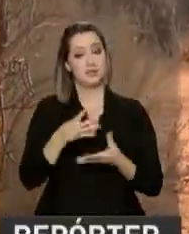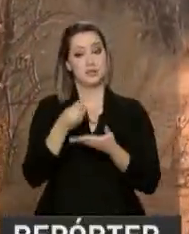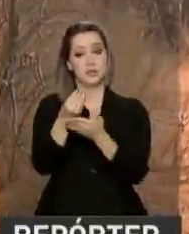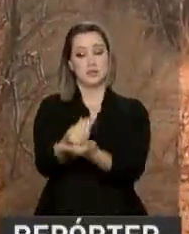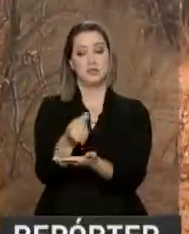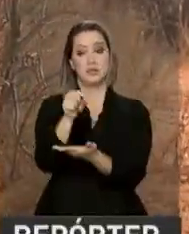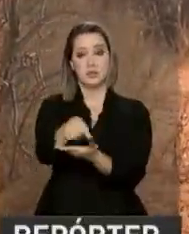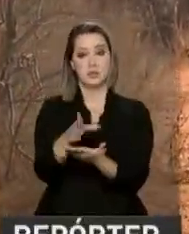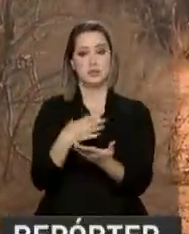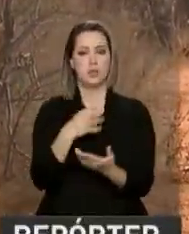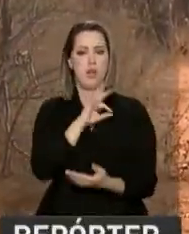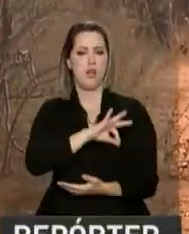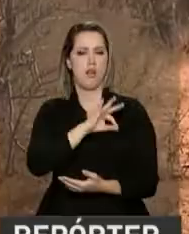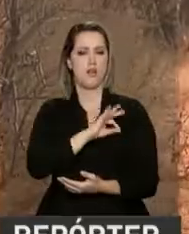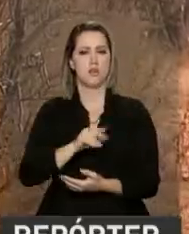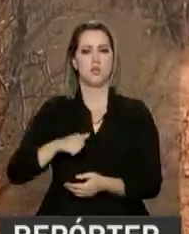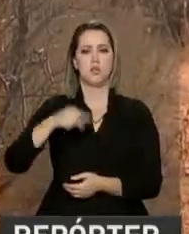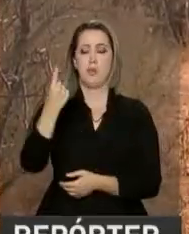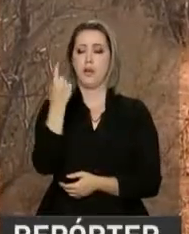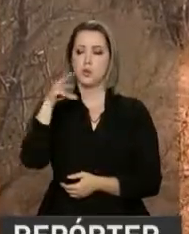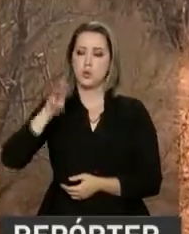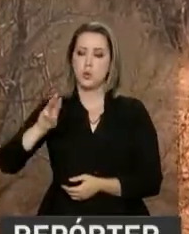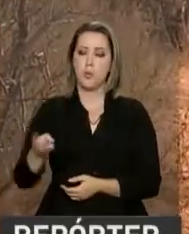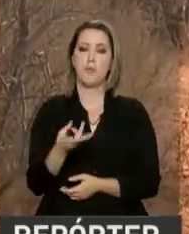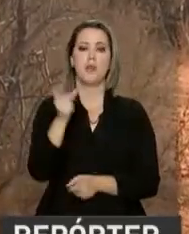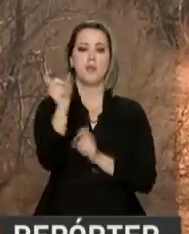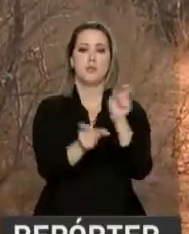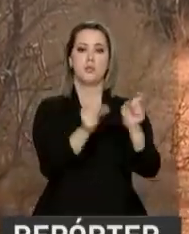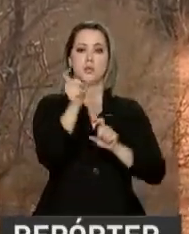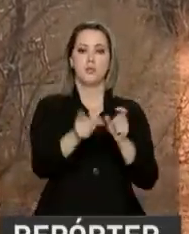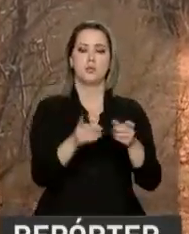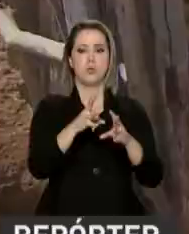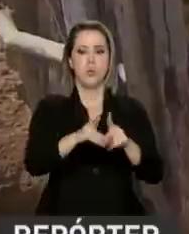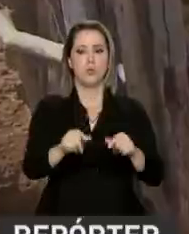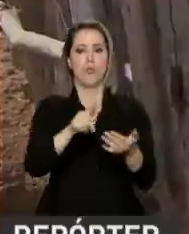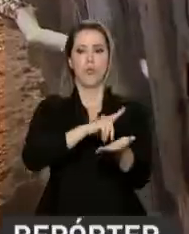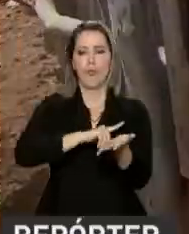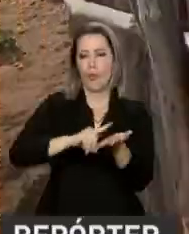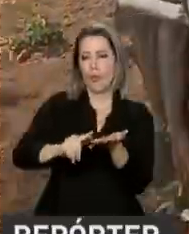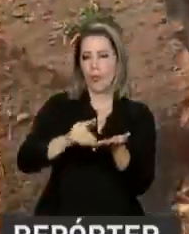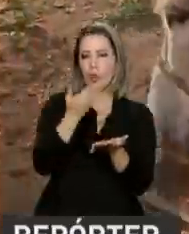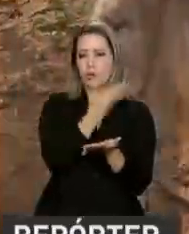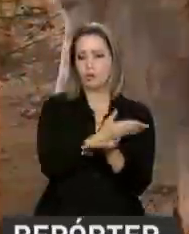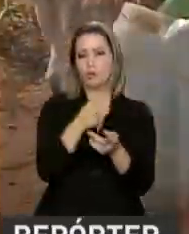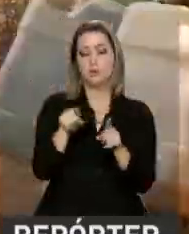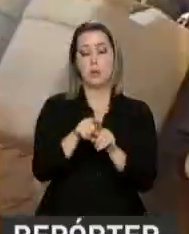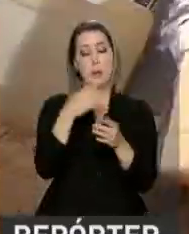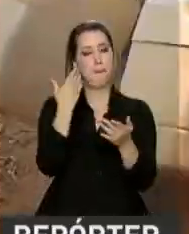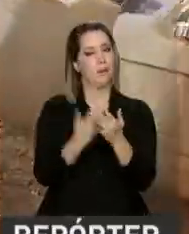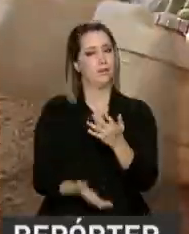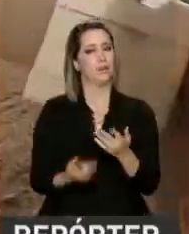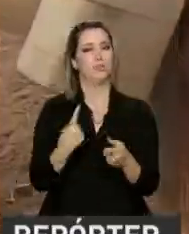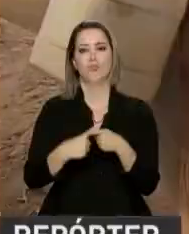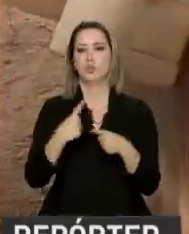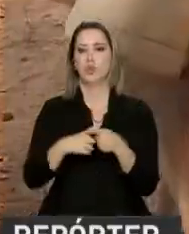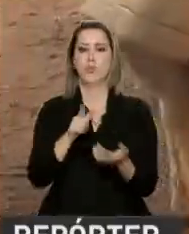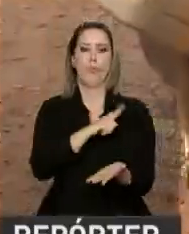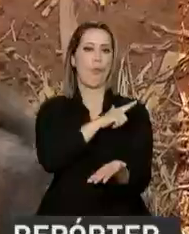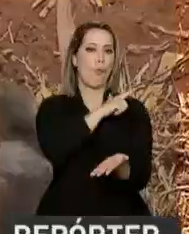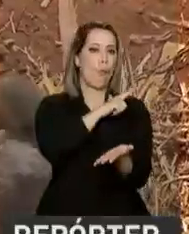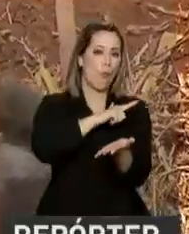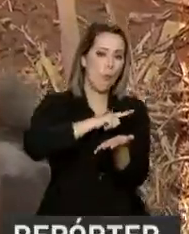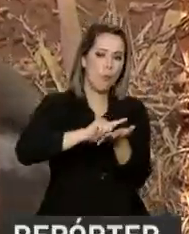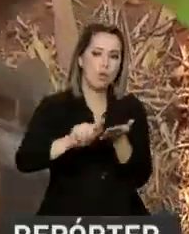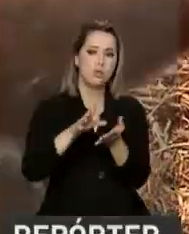garantir a renda de mais de um milhão e trezentos mil produtores do semiárido no caso de perdas ligadas à seca só no primeiro ano